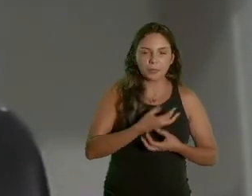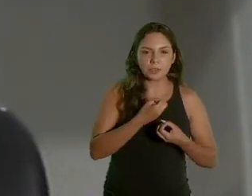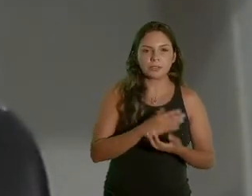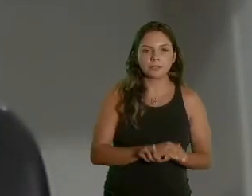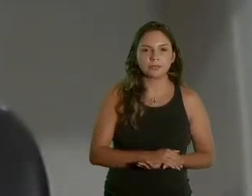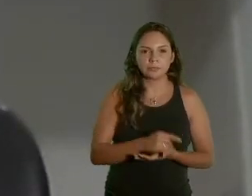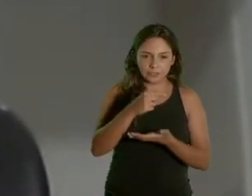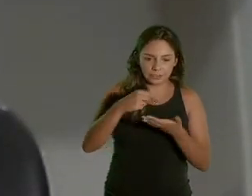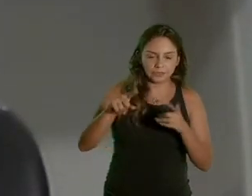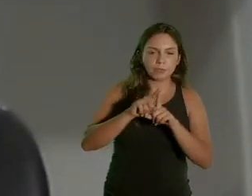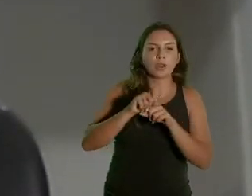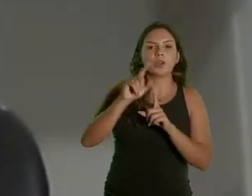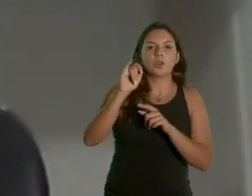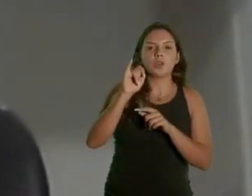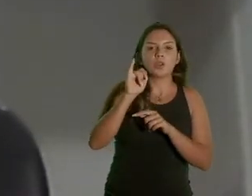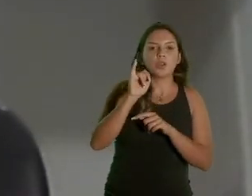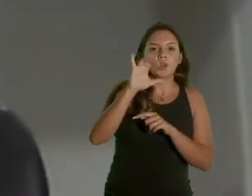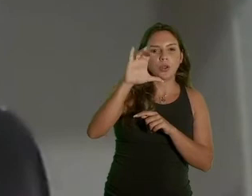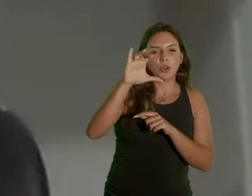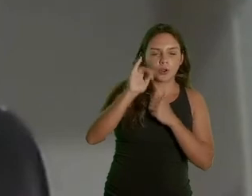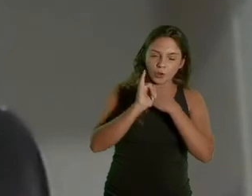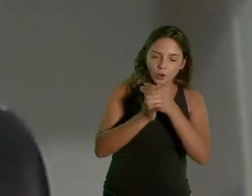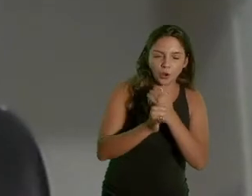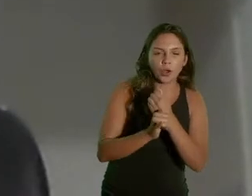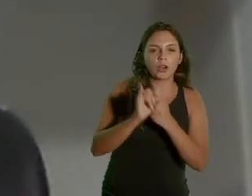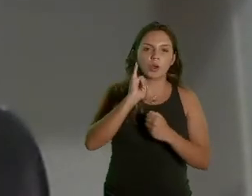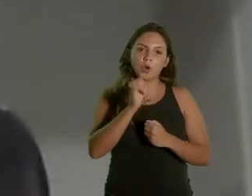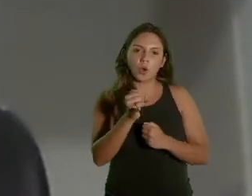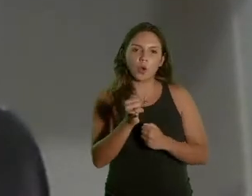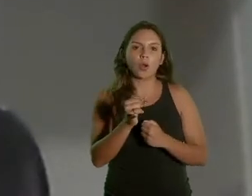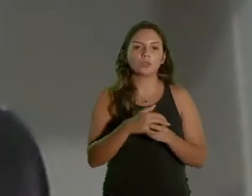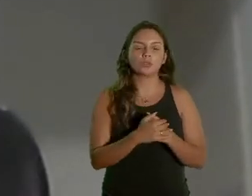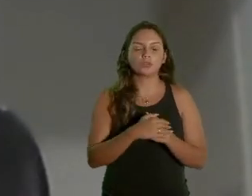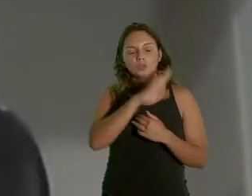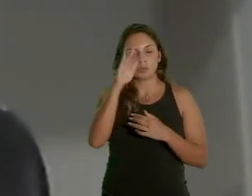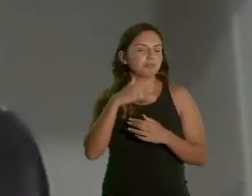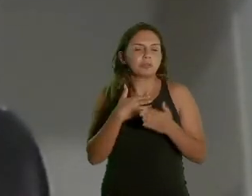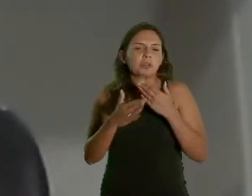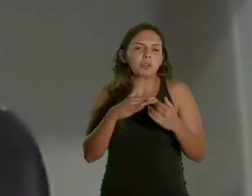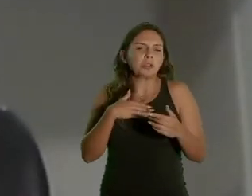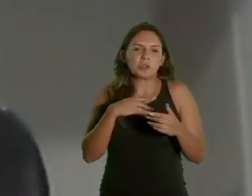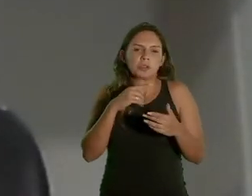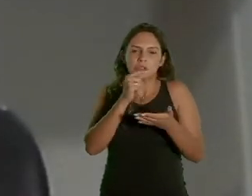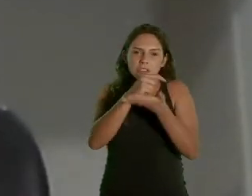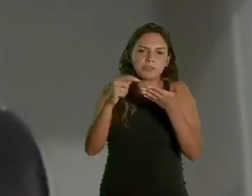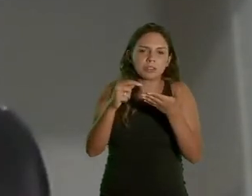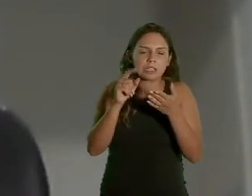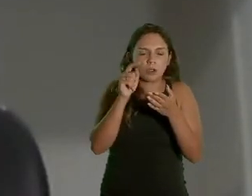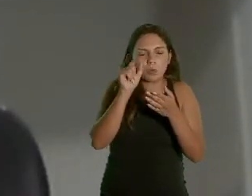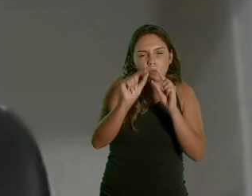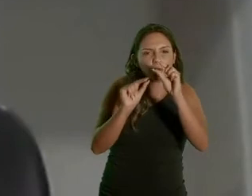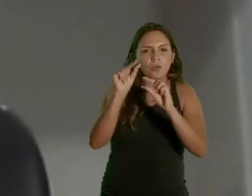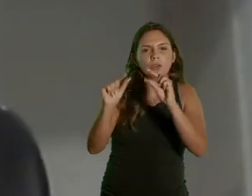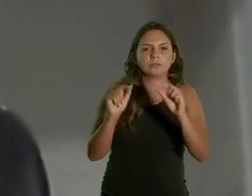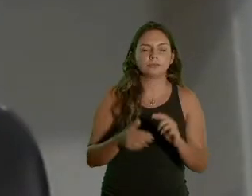Eu escrevo também crônicas, contos, gosto de escrever aquilo que me der na telha, sabe? Eu escrevo um pouquinho de cada coisa